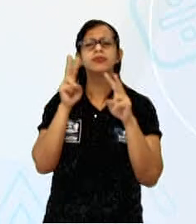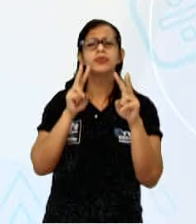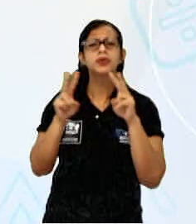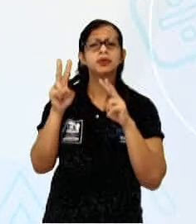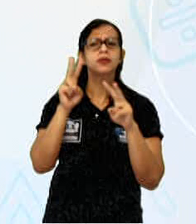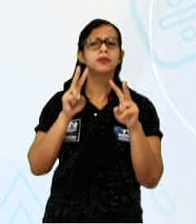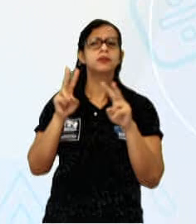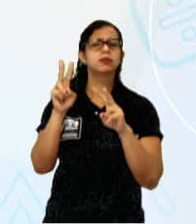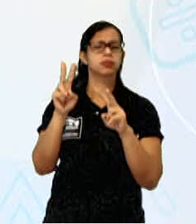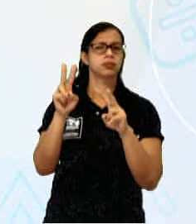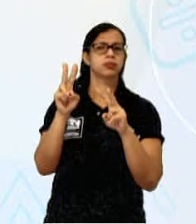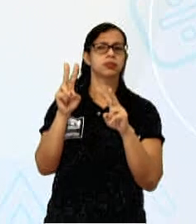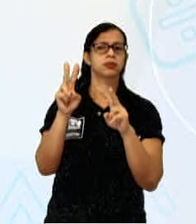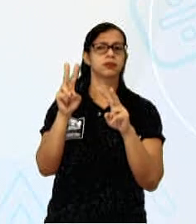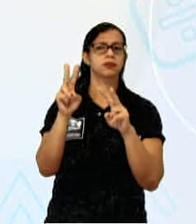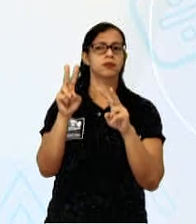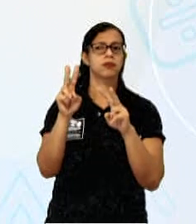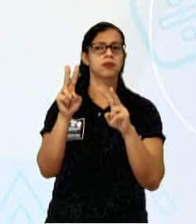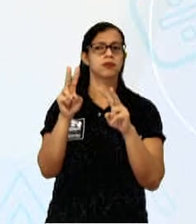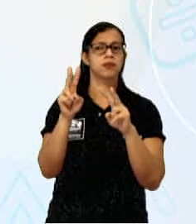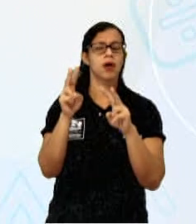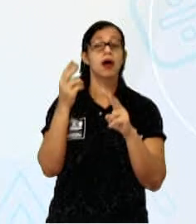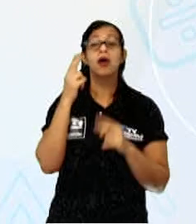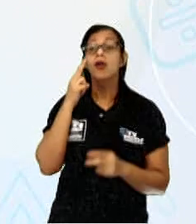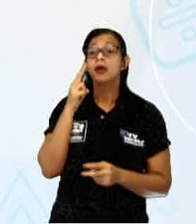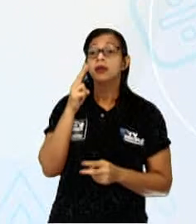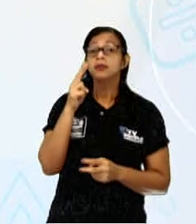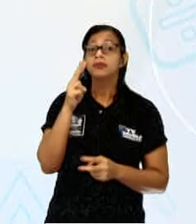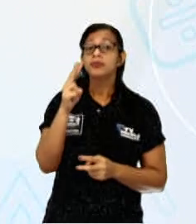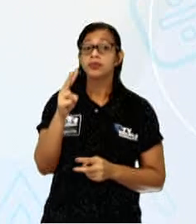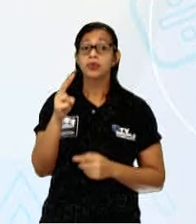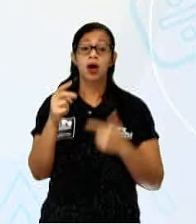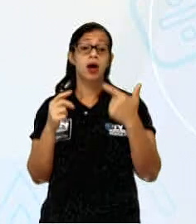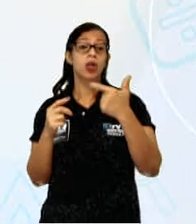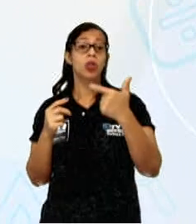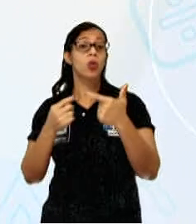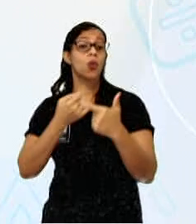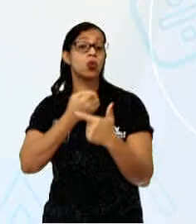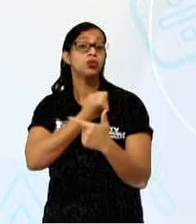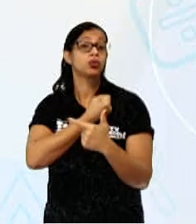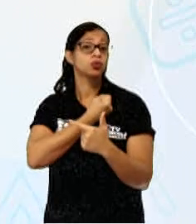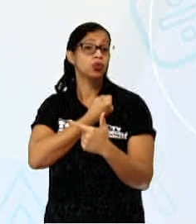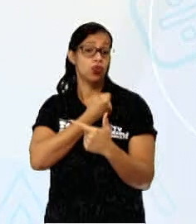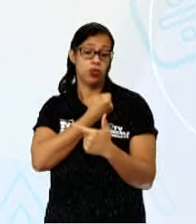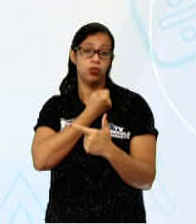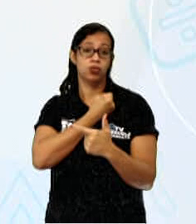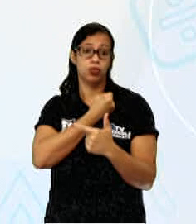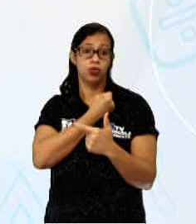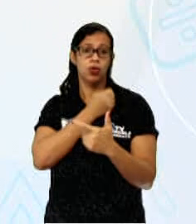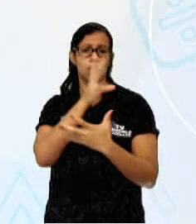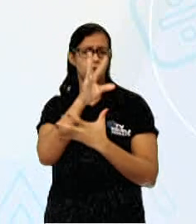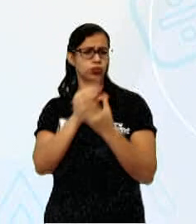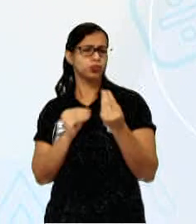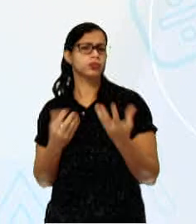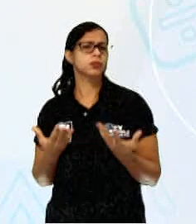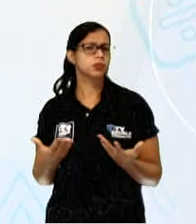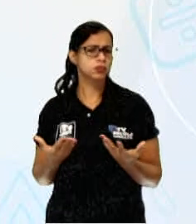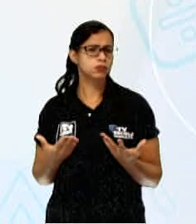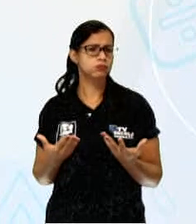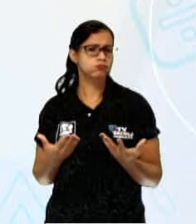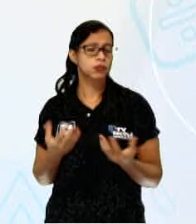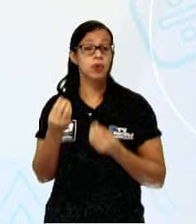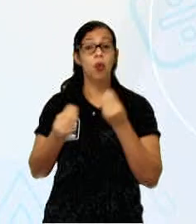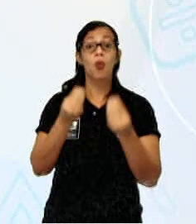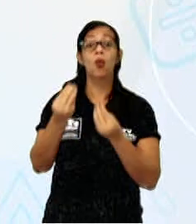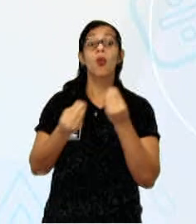conta percebeu que em dois algarismos isto minuendo foram apagados escreva como Kleber pode descobrir esses